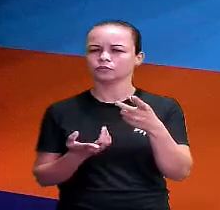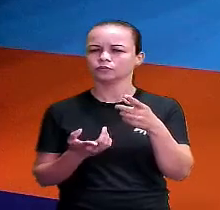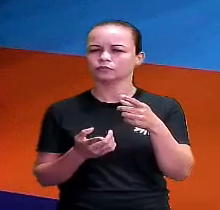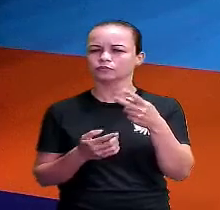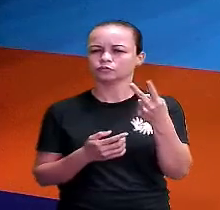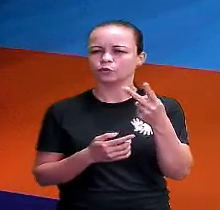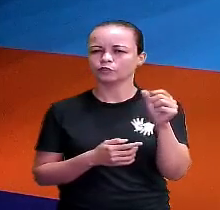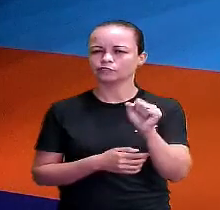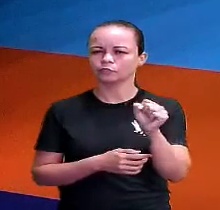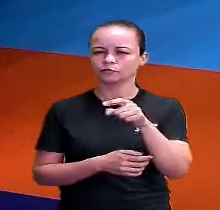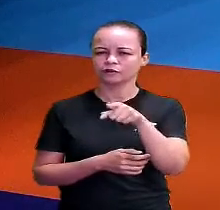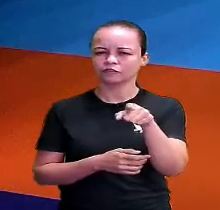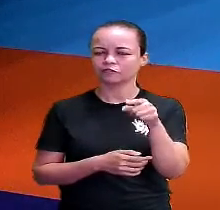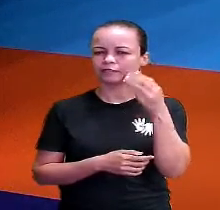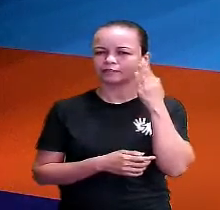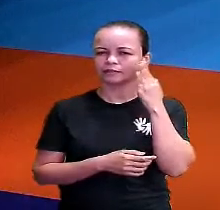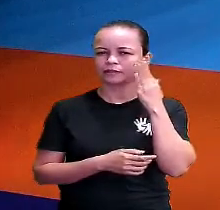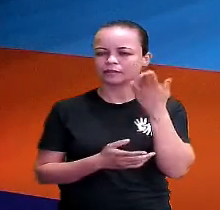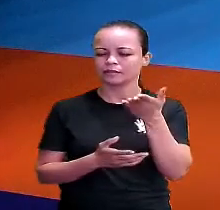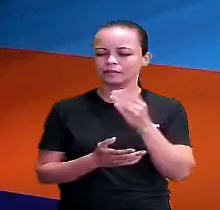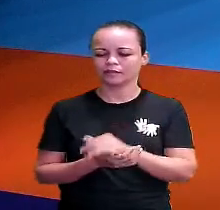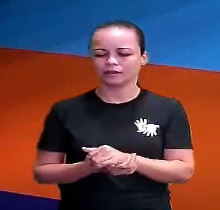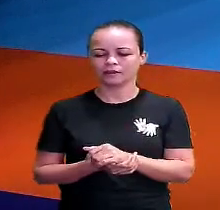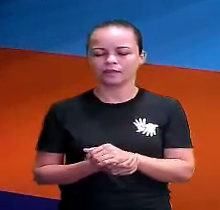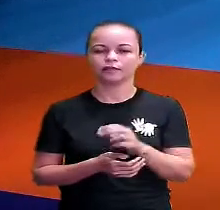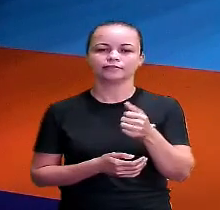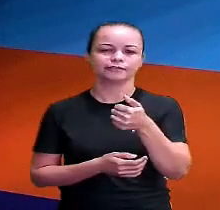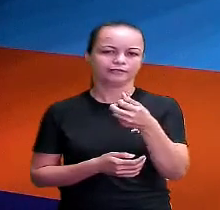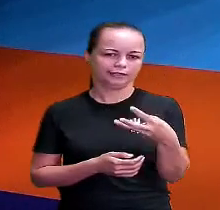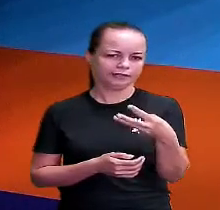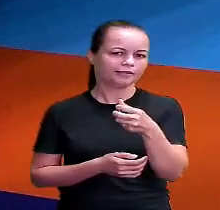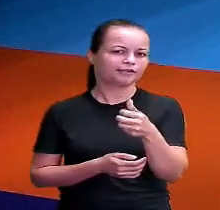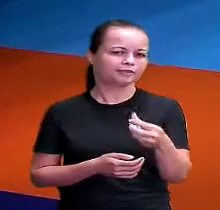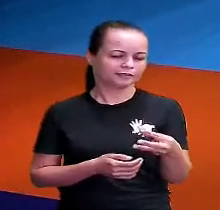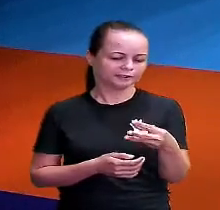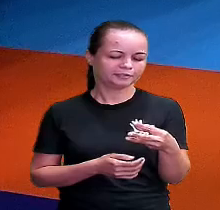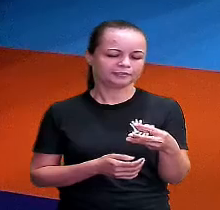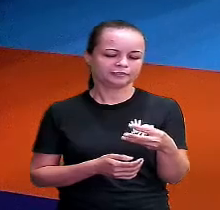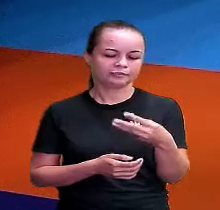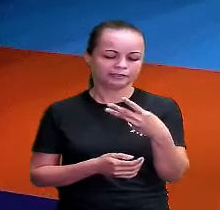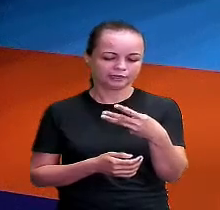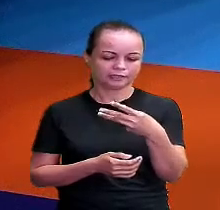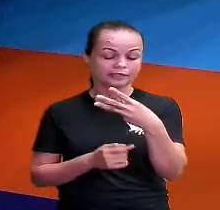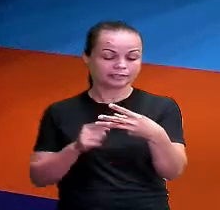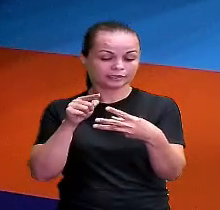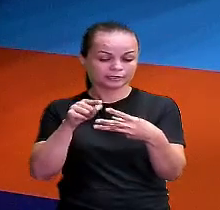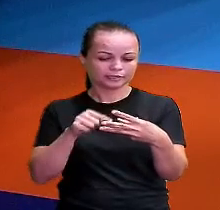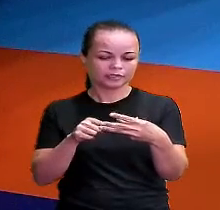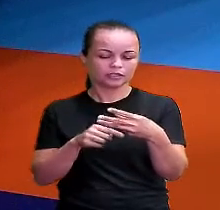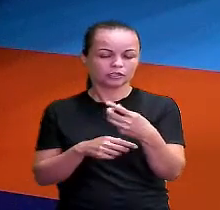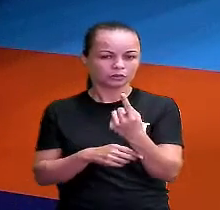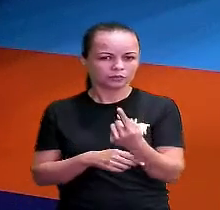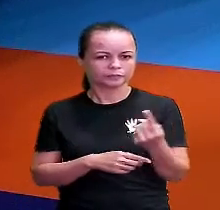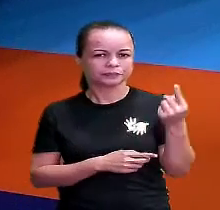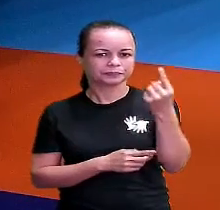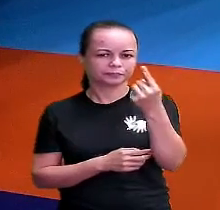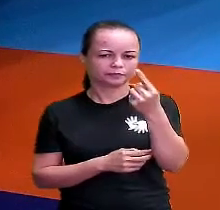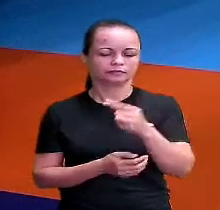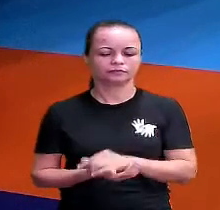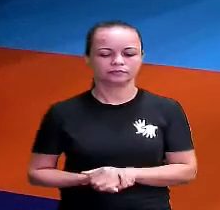ó. 8 mais 5 dá 13. Não posso botar o 13 todinho aqui. Puxo ele aqui para cima do 7, ó.